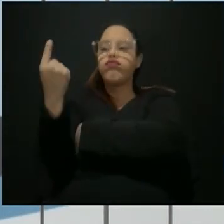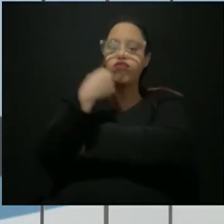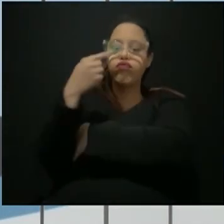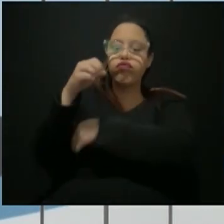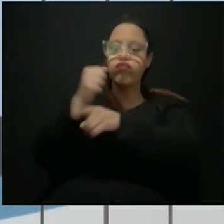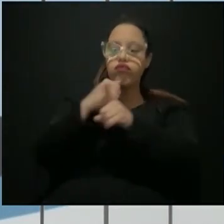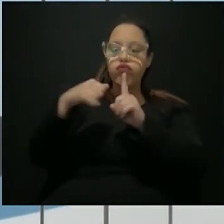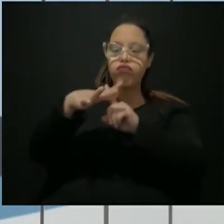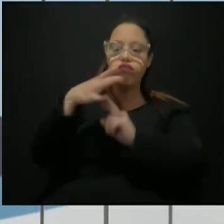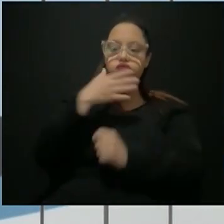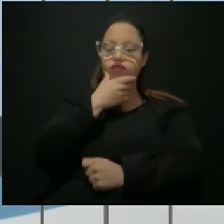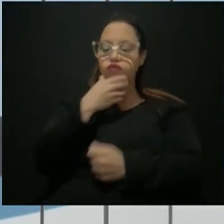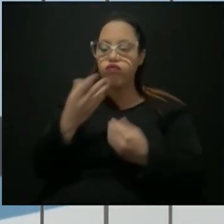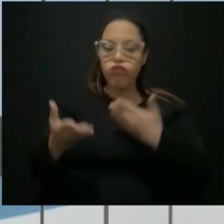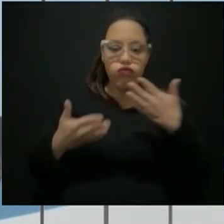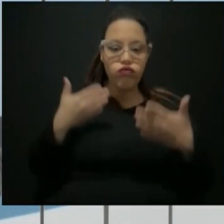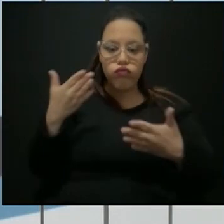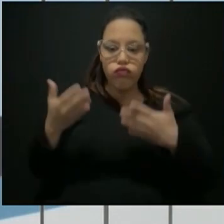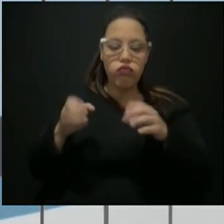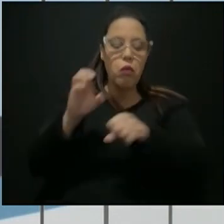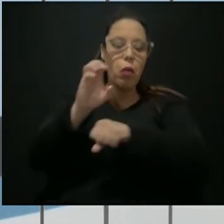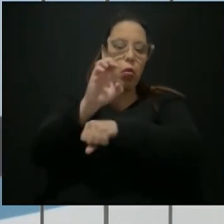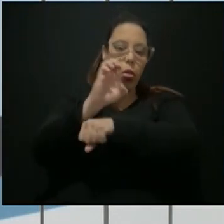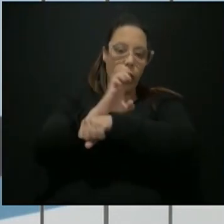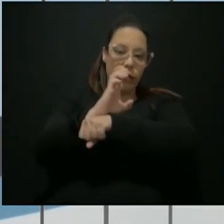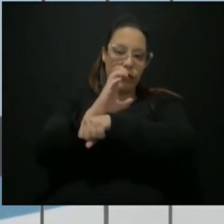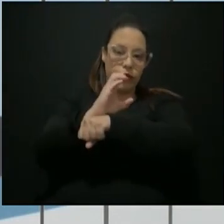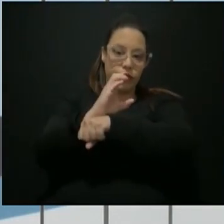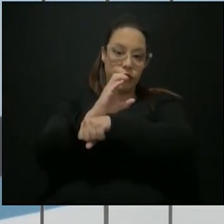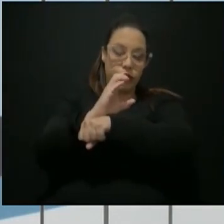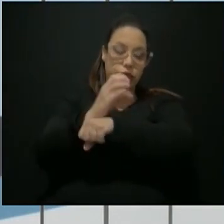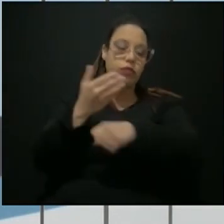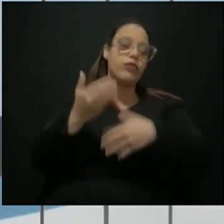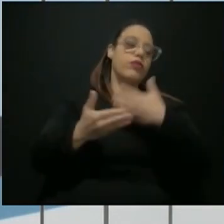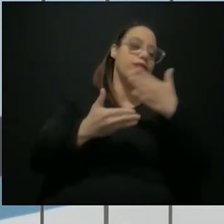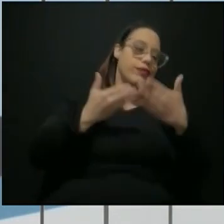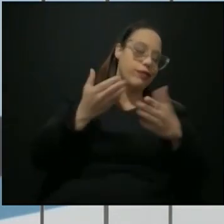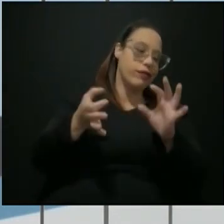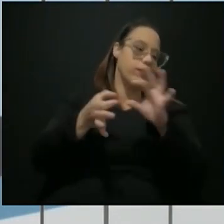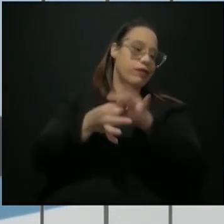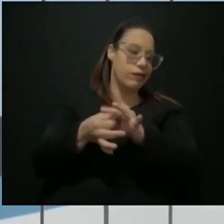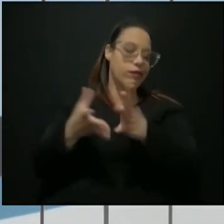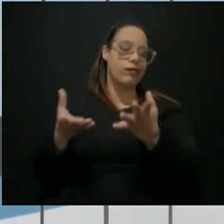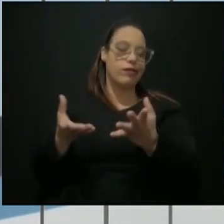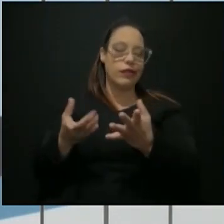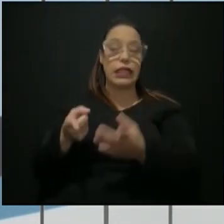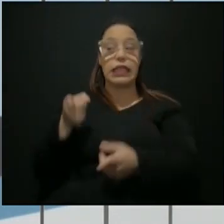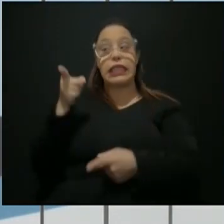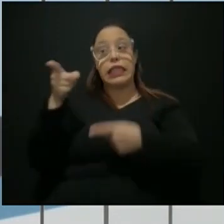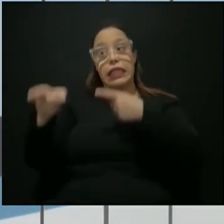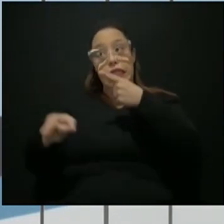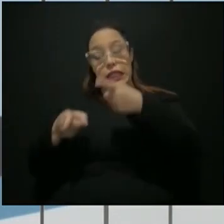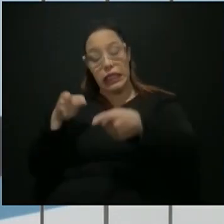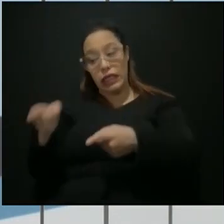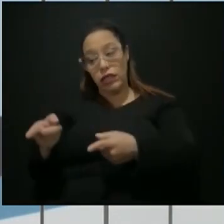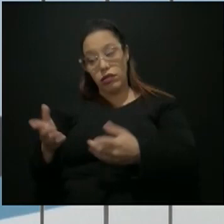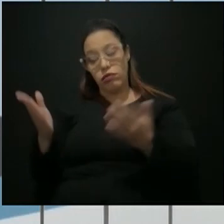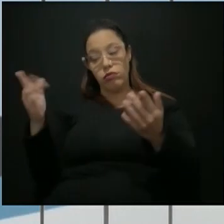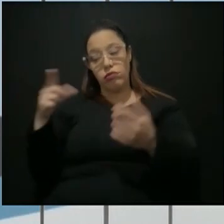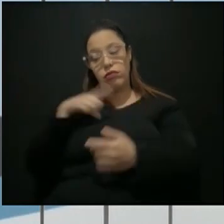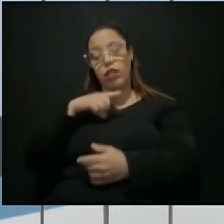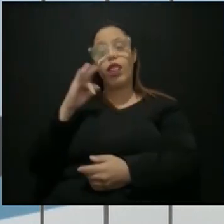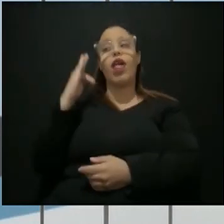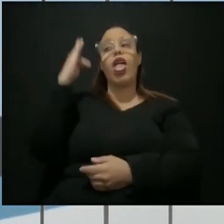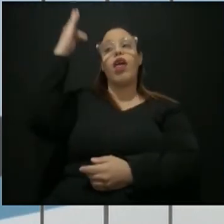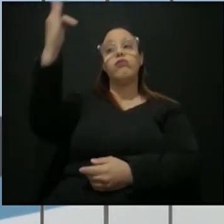frutos dessa Constituição e desse sistema de seguridade social a partir dos idosos que nós teremos no futuro. Então, ter